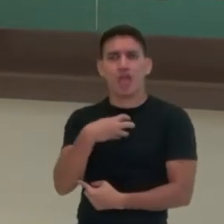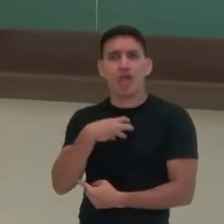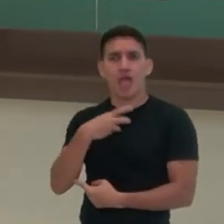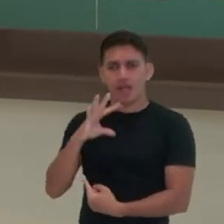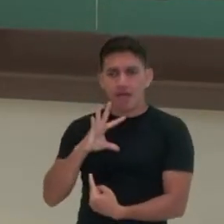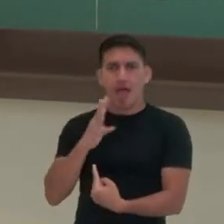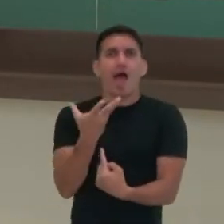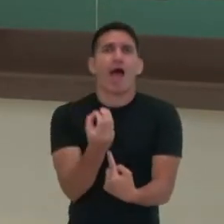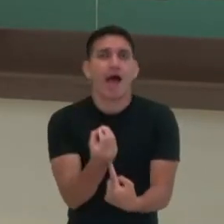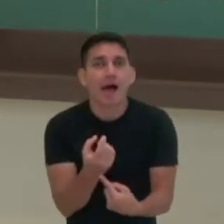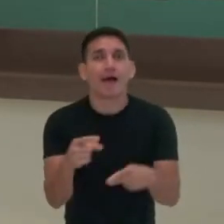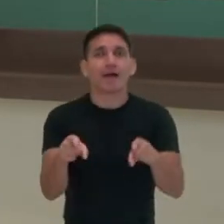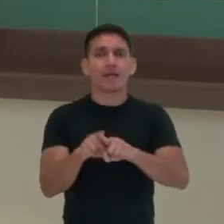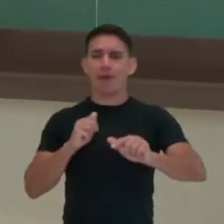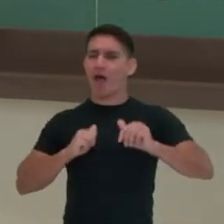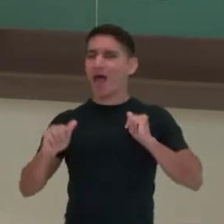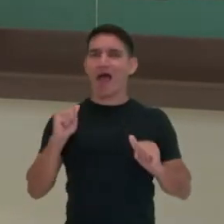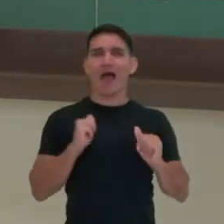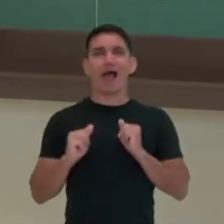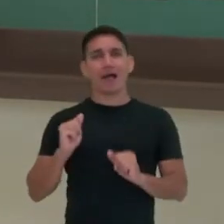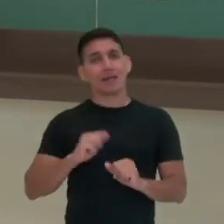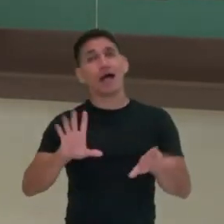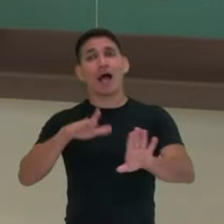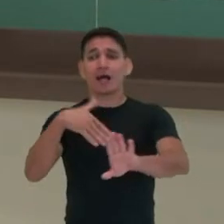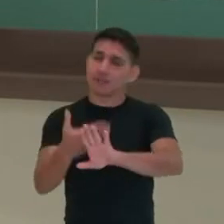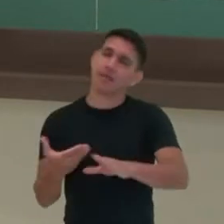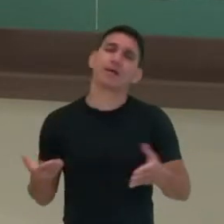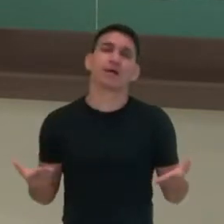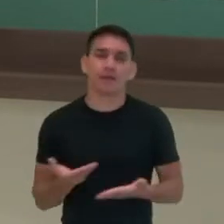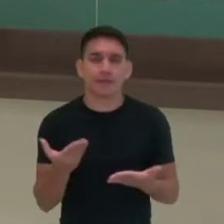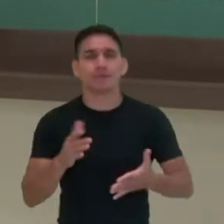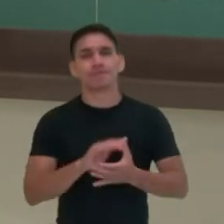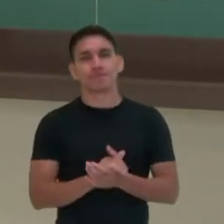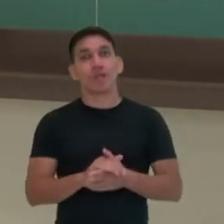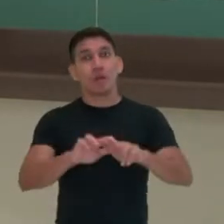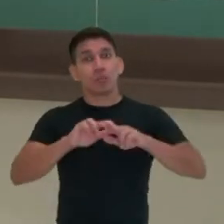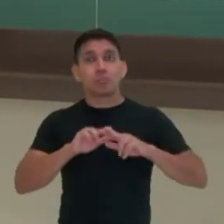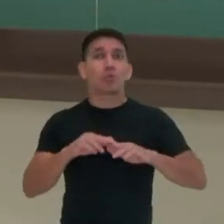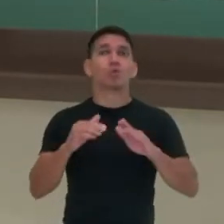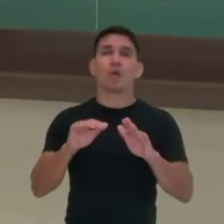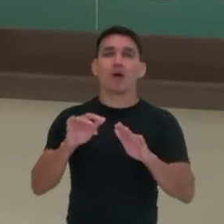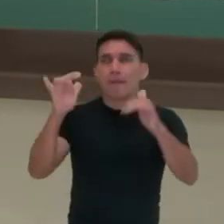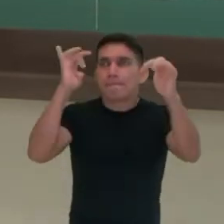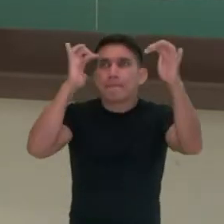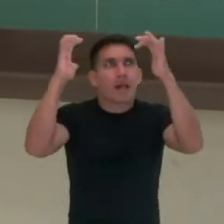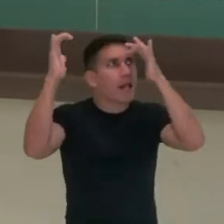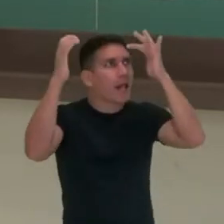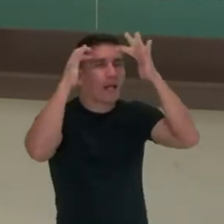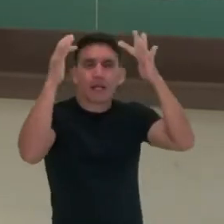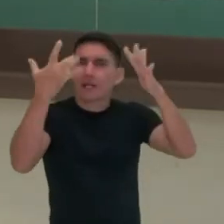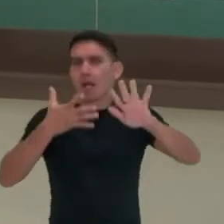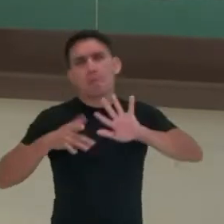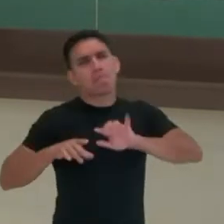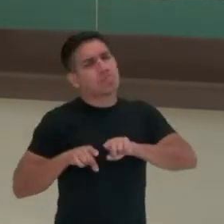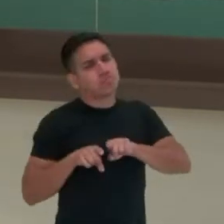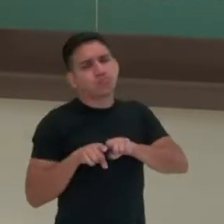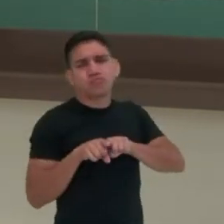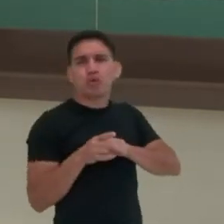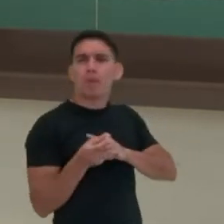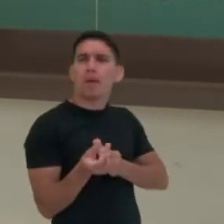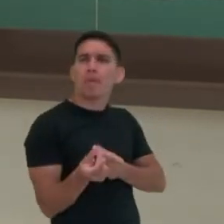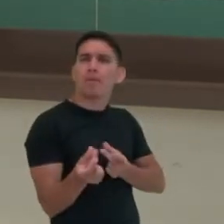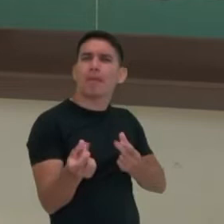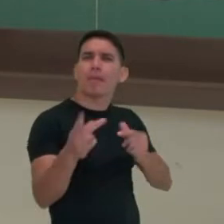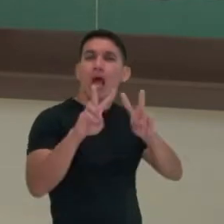artísticas até a contemporaneidade. Então, isso atravessa as reflexões sobre a arte, sobre a